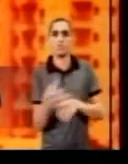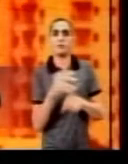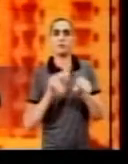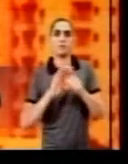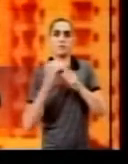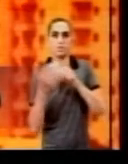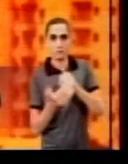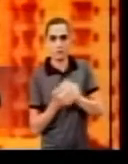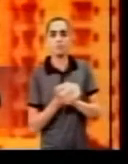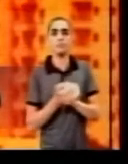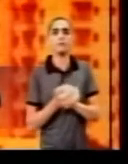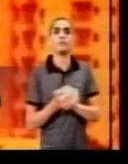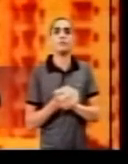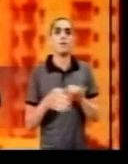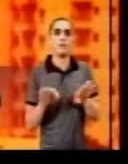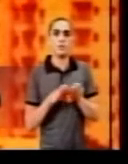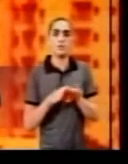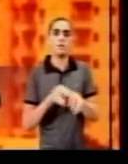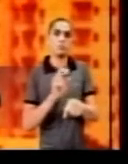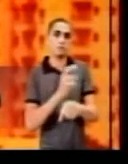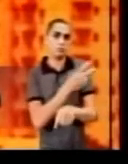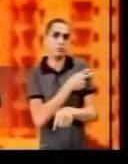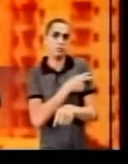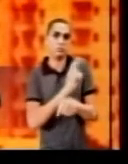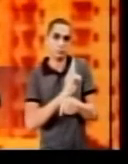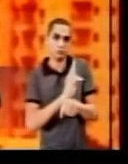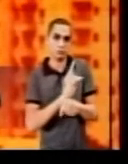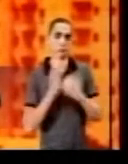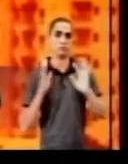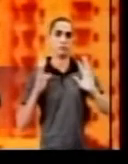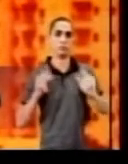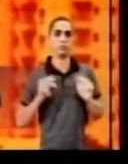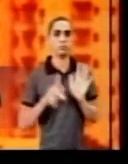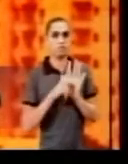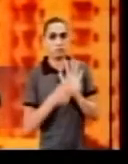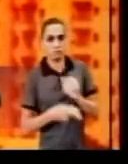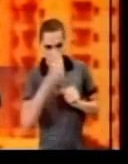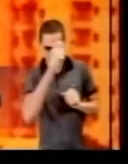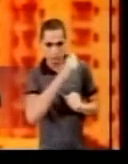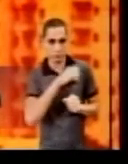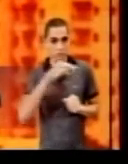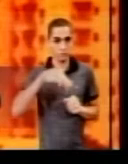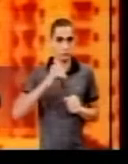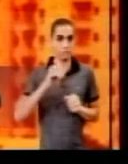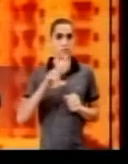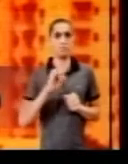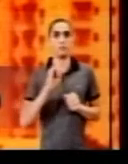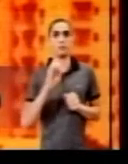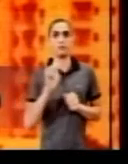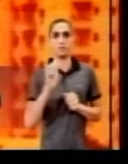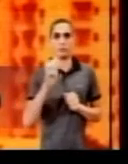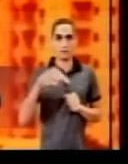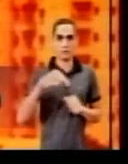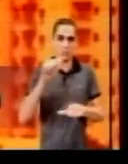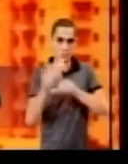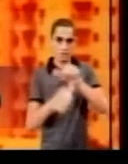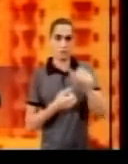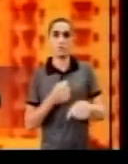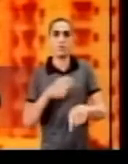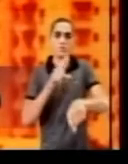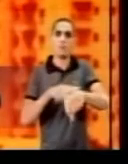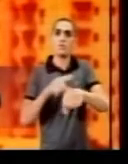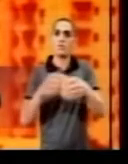e também da gerente da Vigilância Sanitária de Rio Preto, Miriam Volk, que vai atualizar o horário de funcionamento de